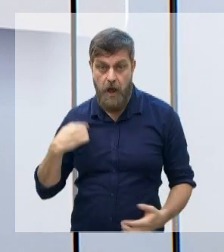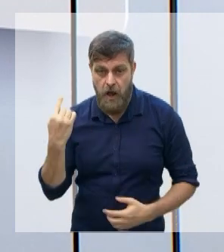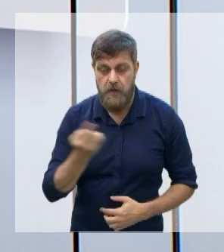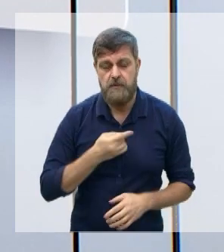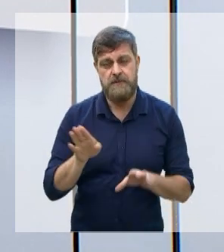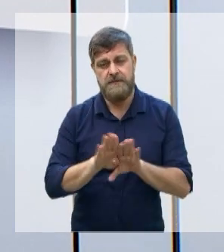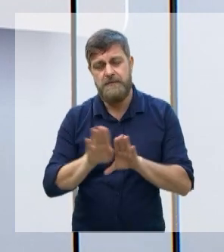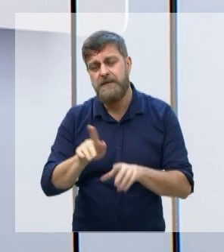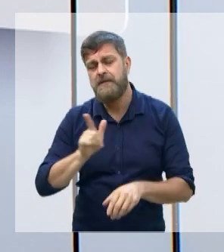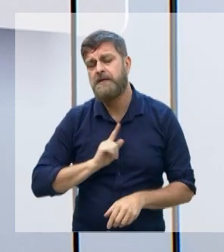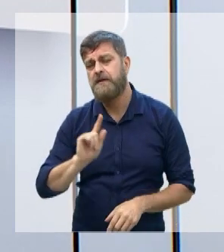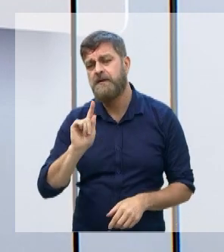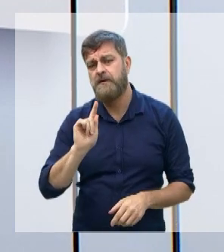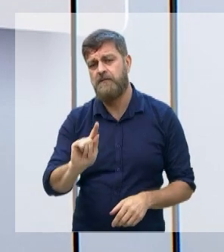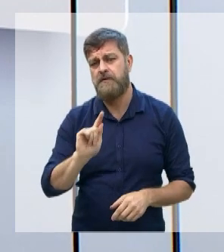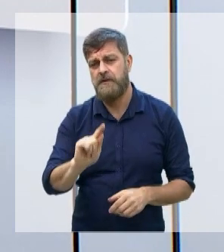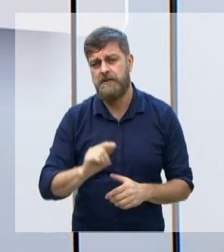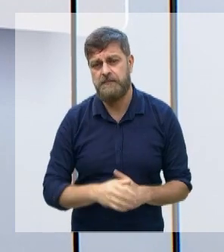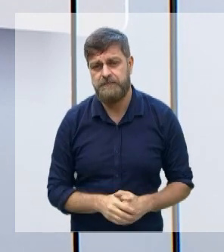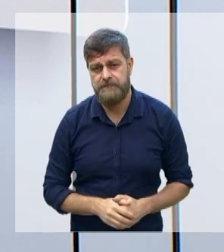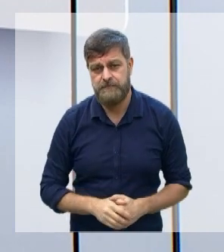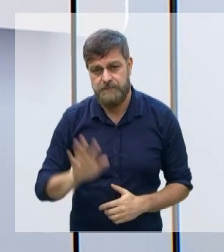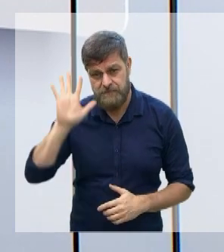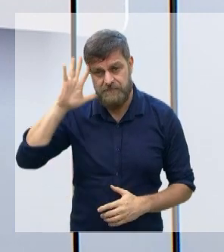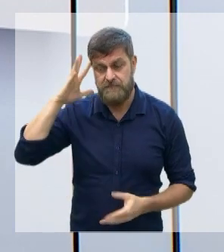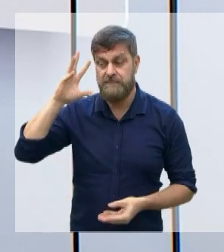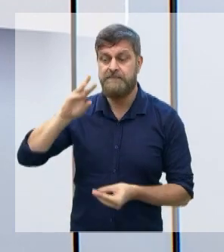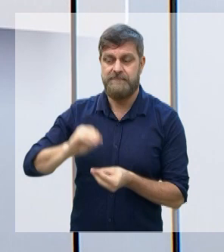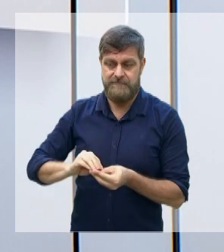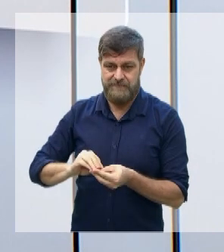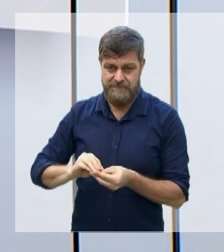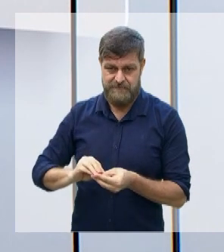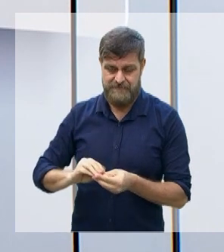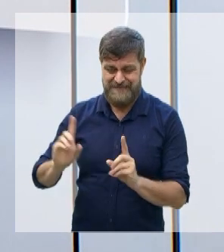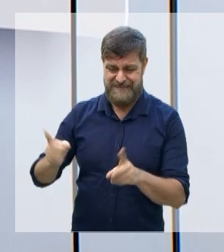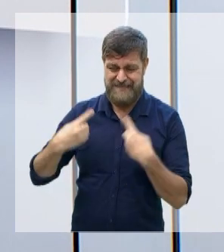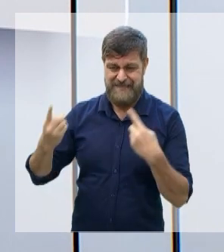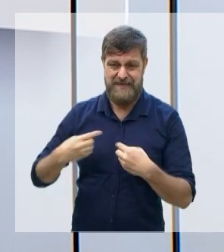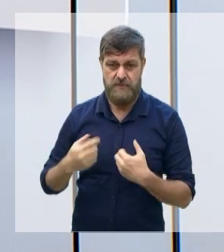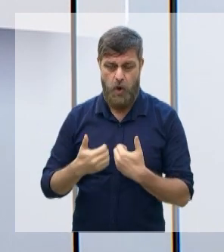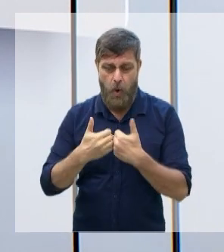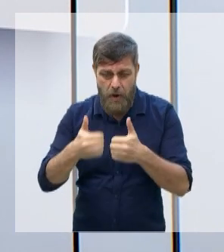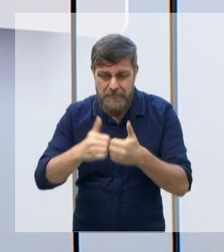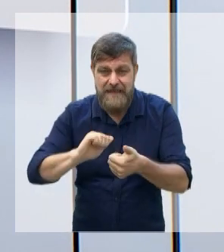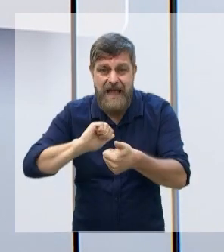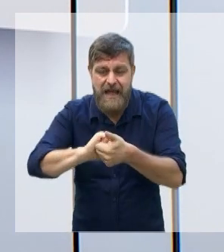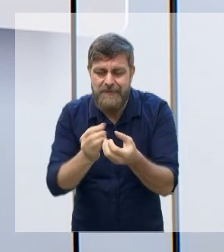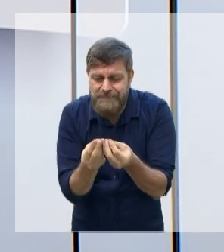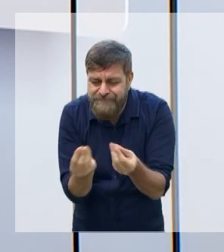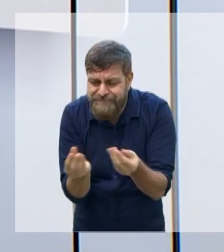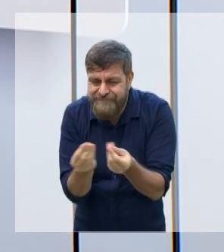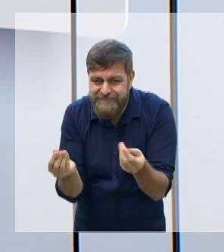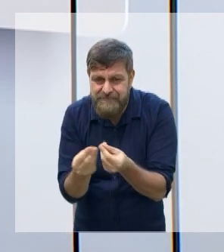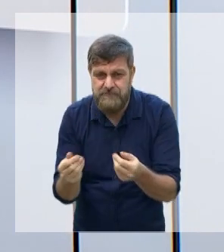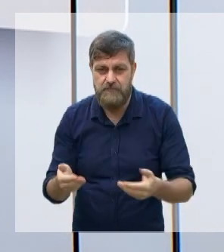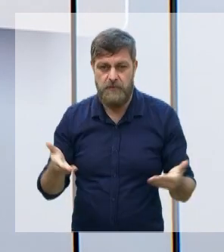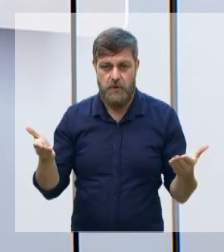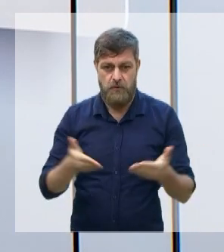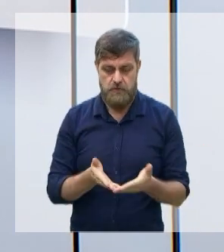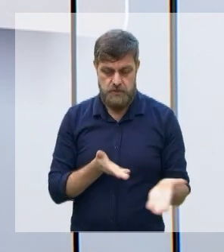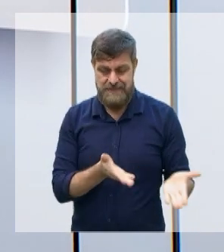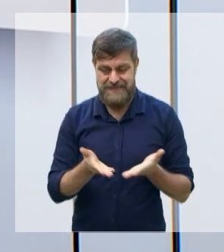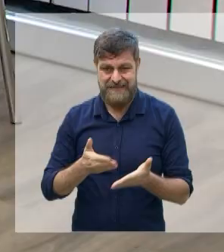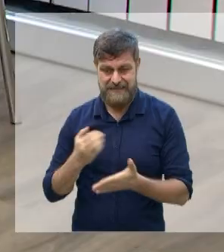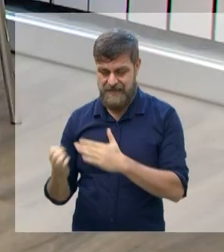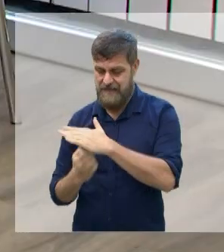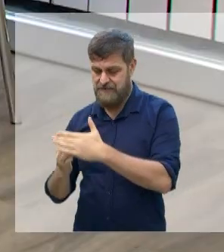ter também é resolver um uma outra queixa que a qualidade dos ônibus é mais uma prova na licitação